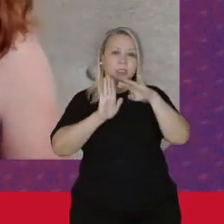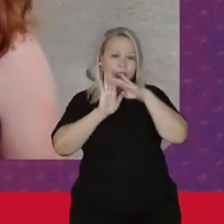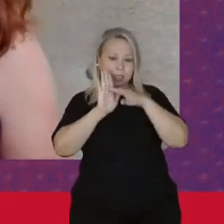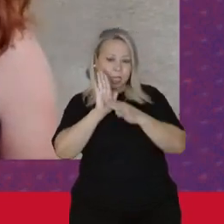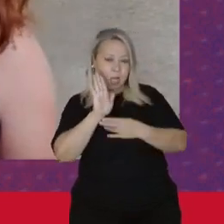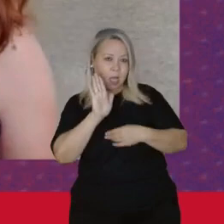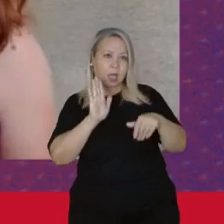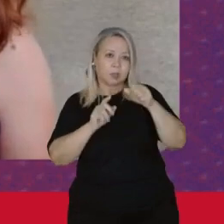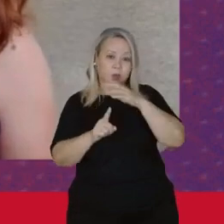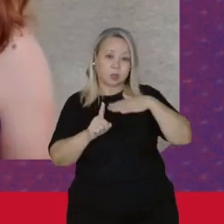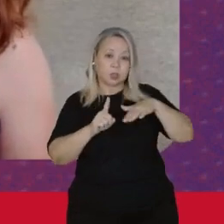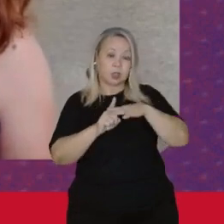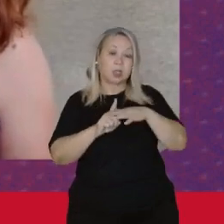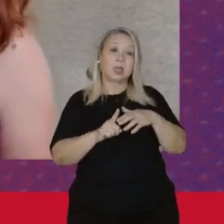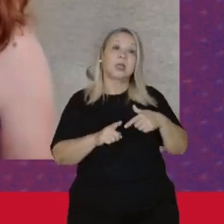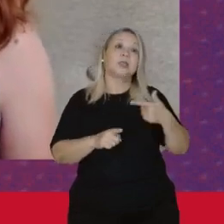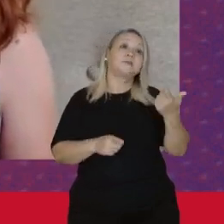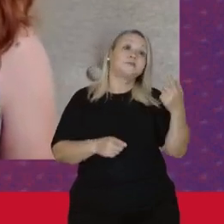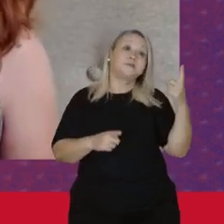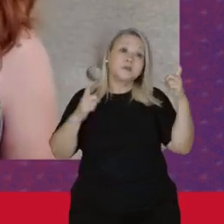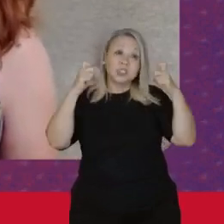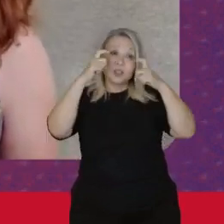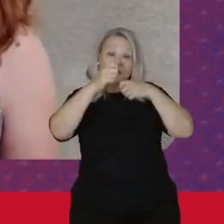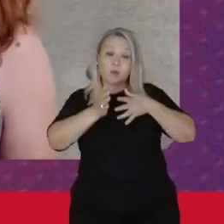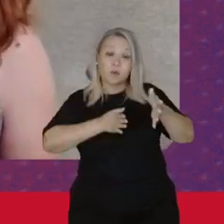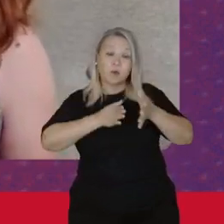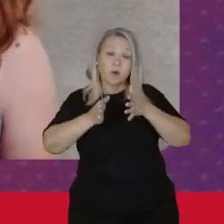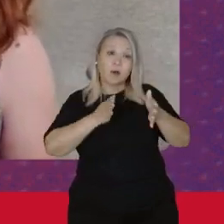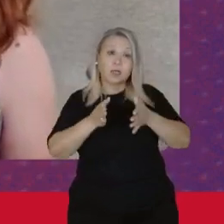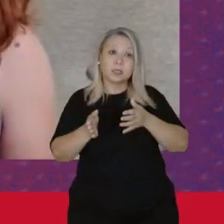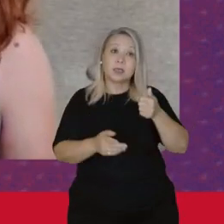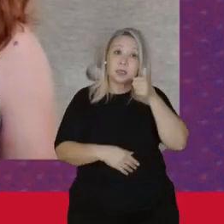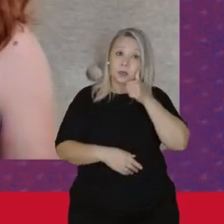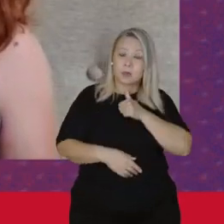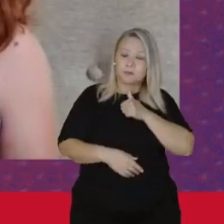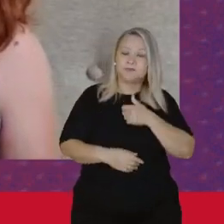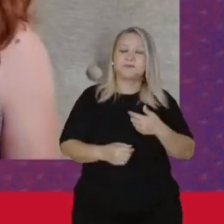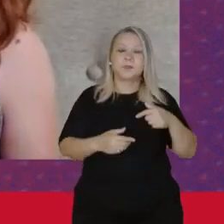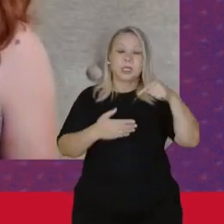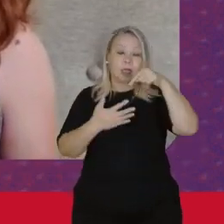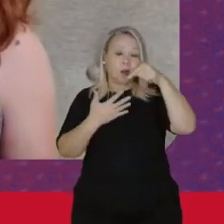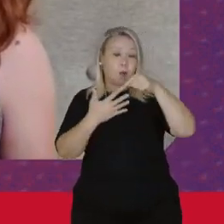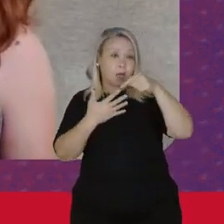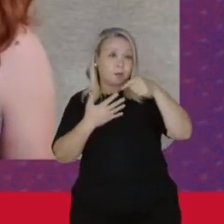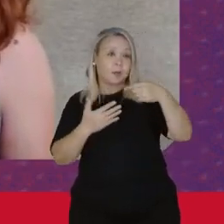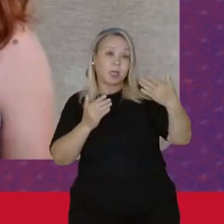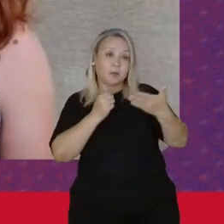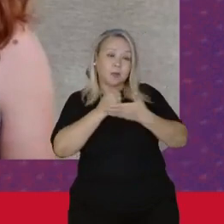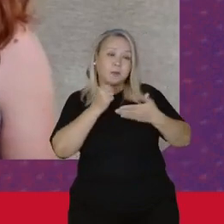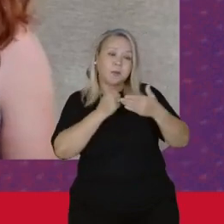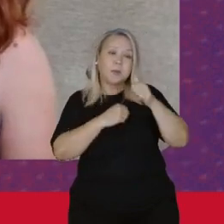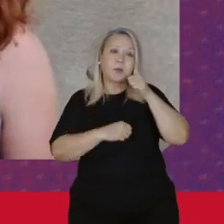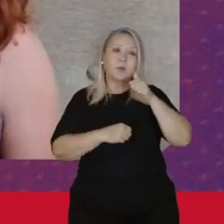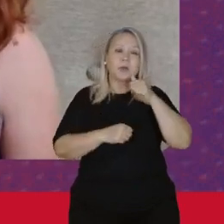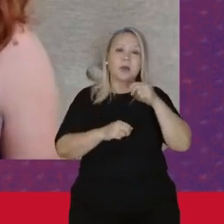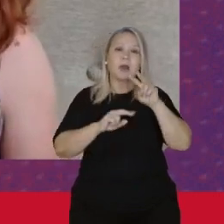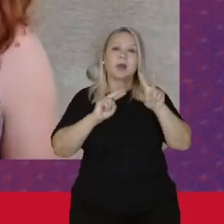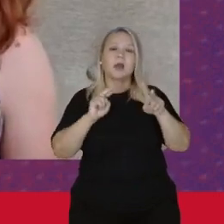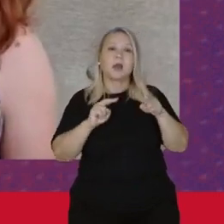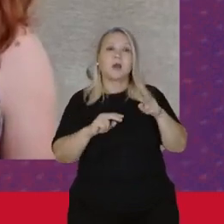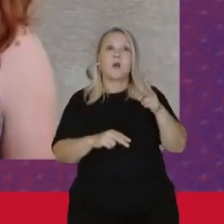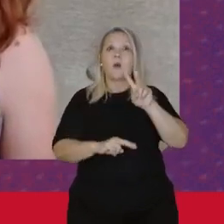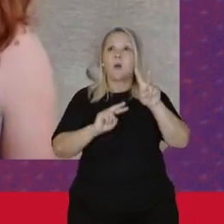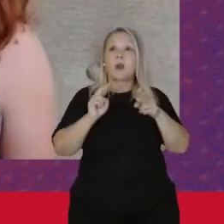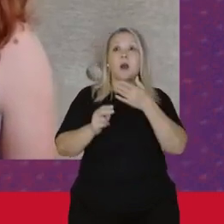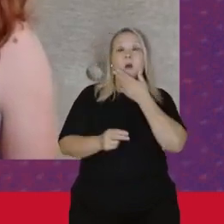que dificultam esse acesso das mulheres. Então, um elemento fundamental, quando a gente fala também das mulheres, é olhar para as jovens mulheres,